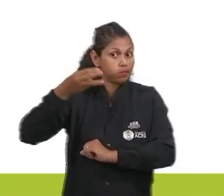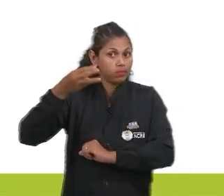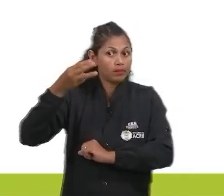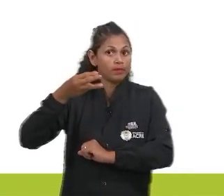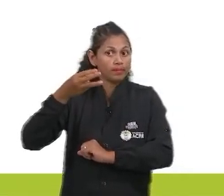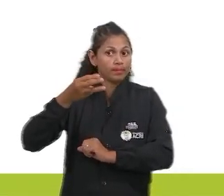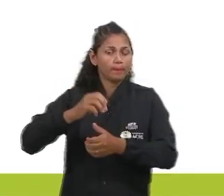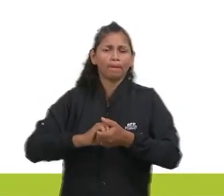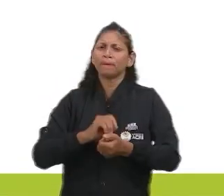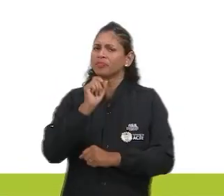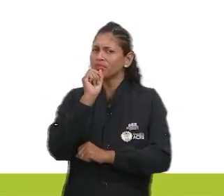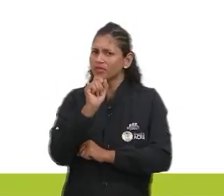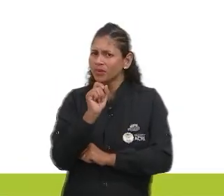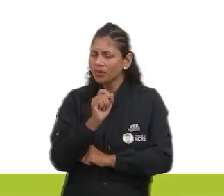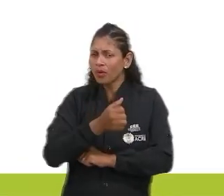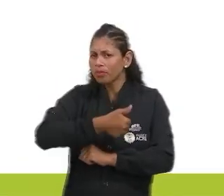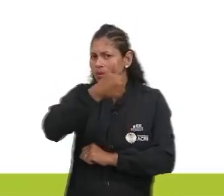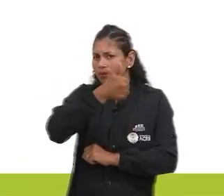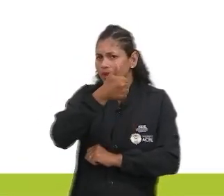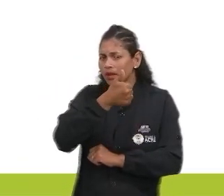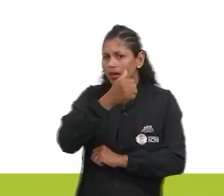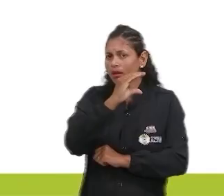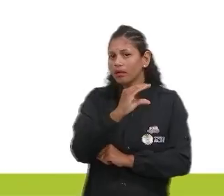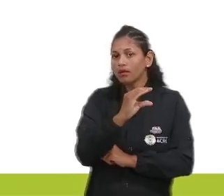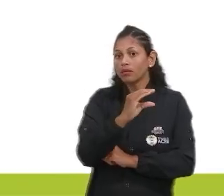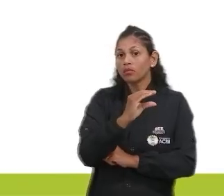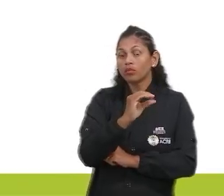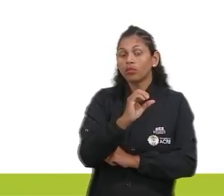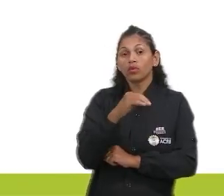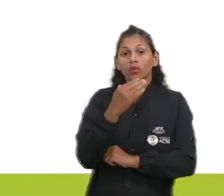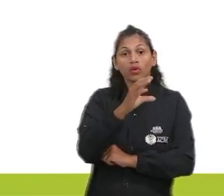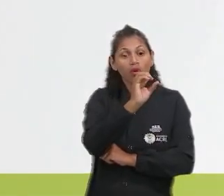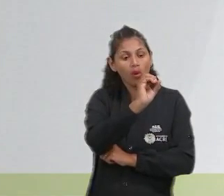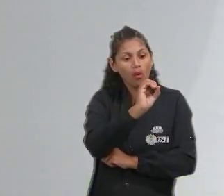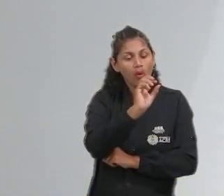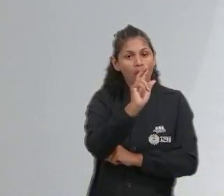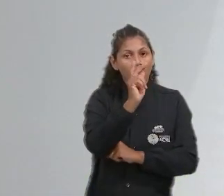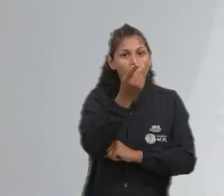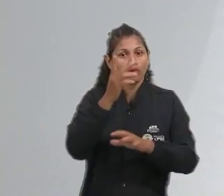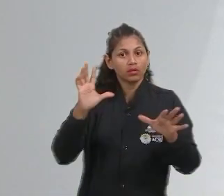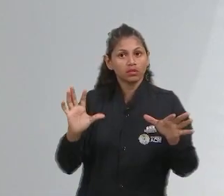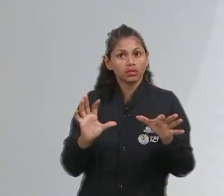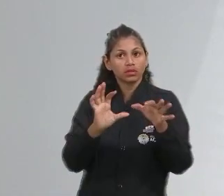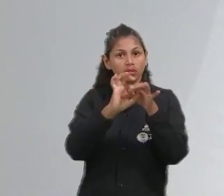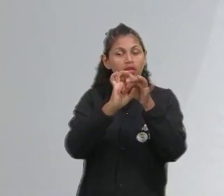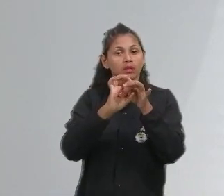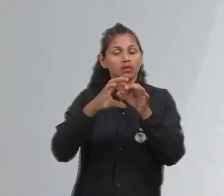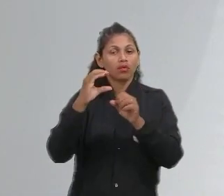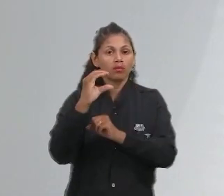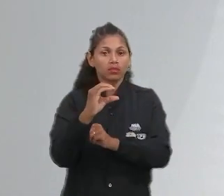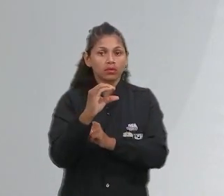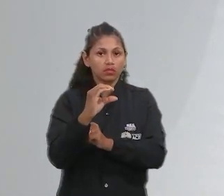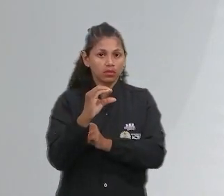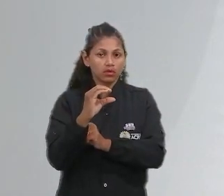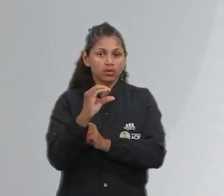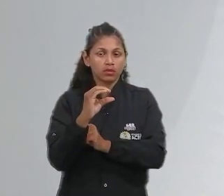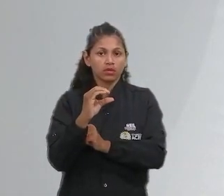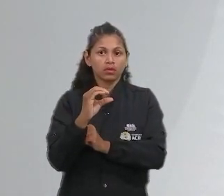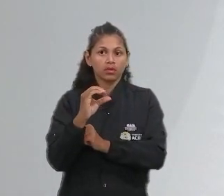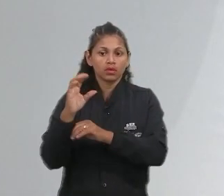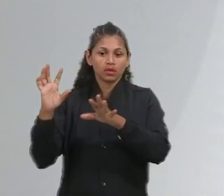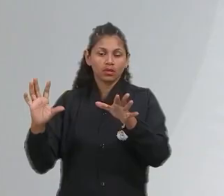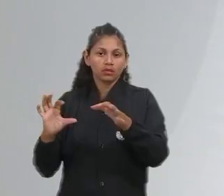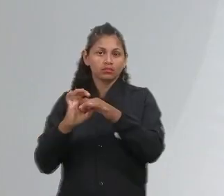tá? O que é o carbono primário? Quando a hidroxila está ligado a um carbono que está ligado somente a